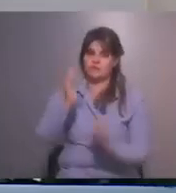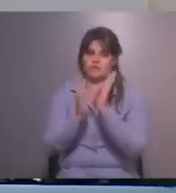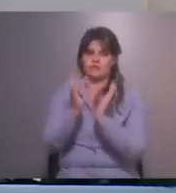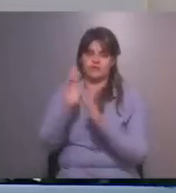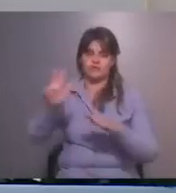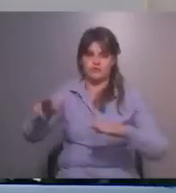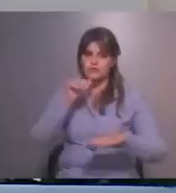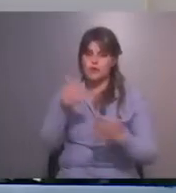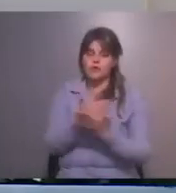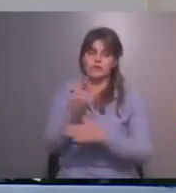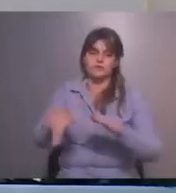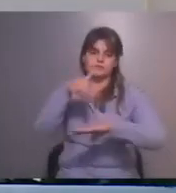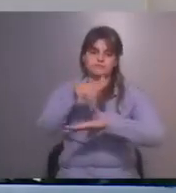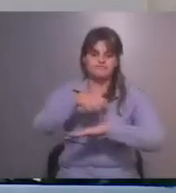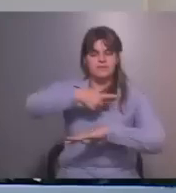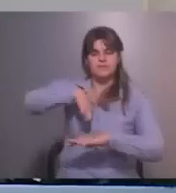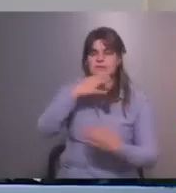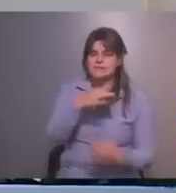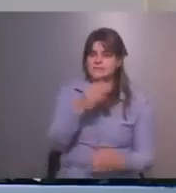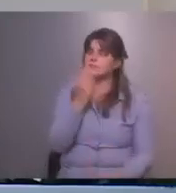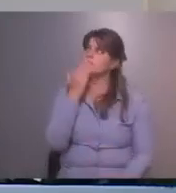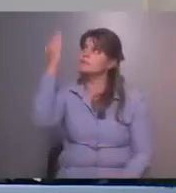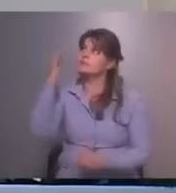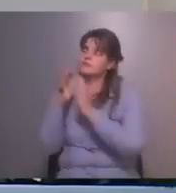mortos, humildemente vos suplicamos.